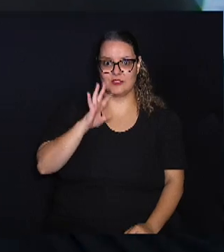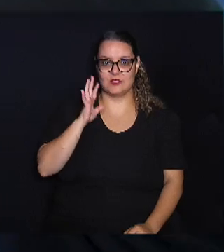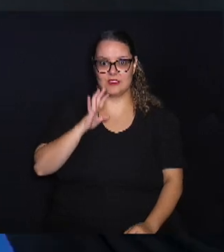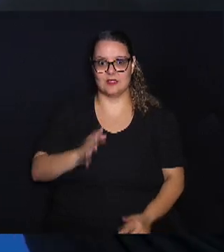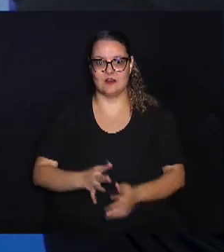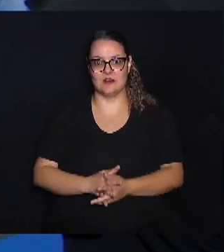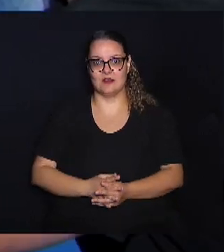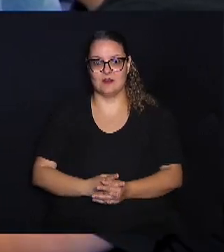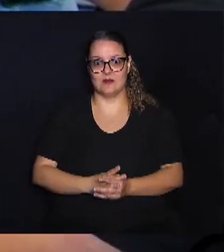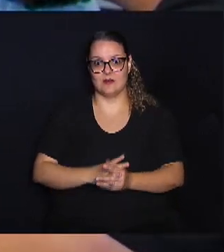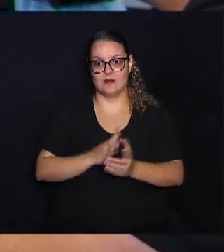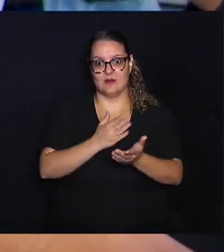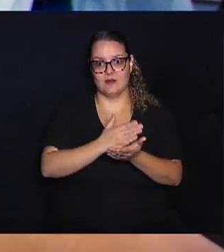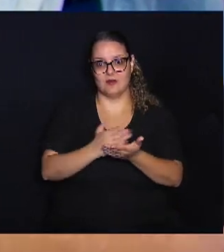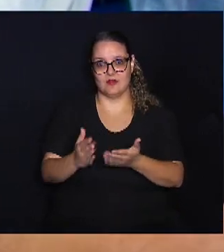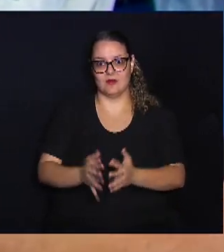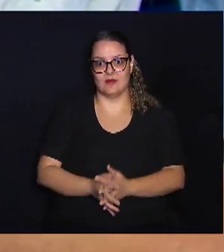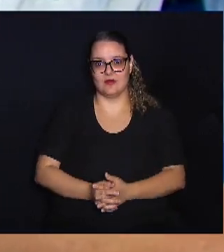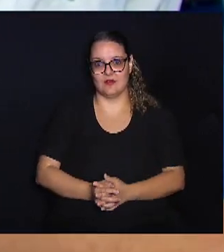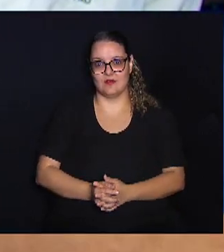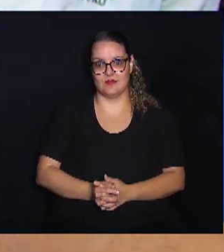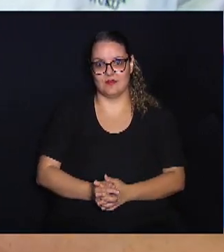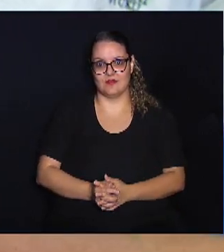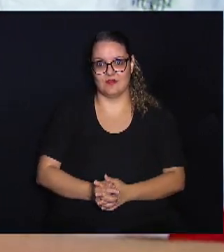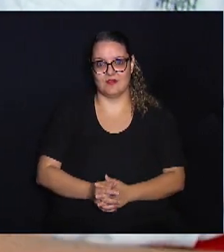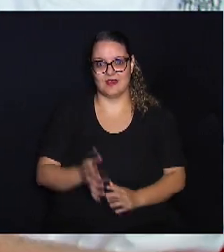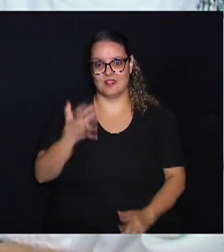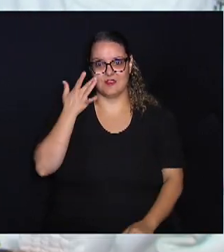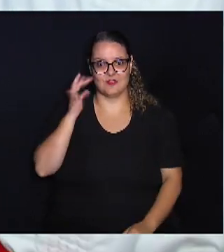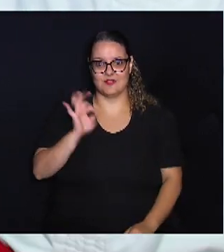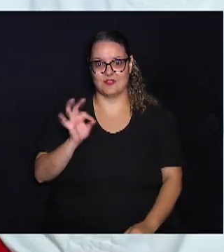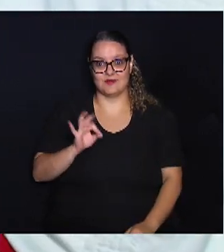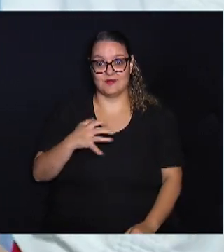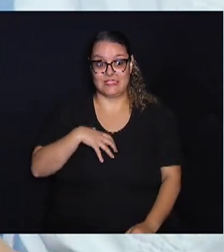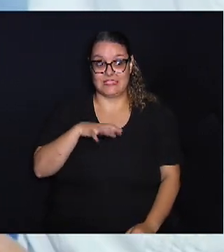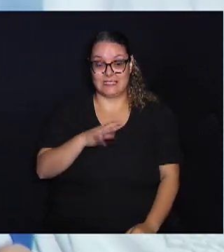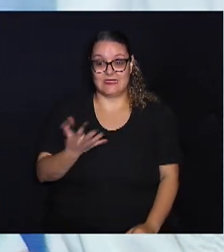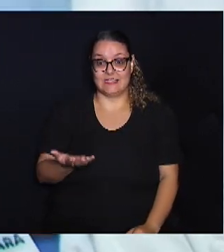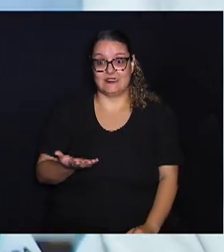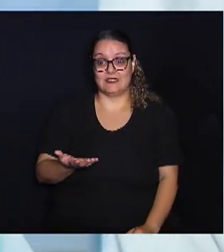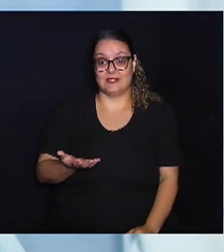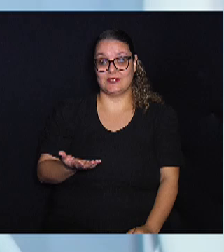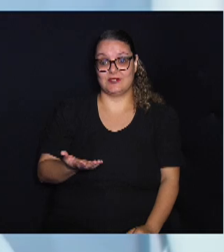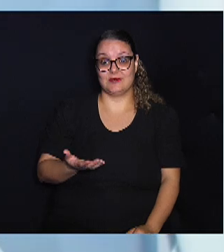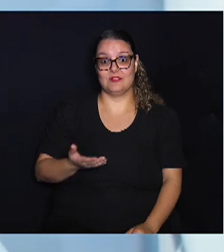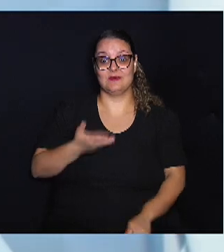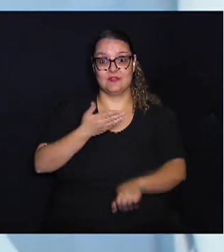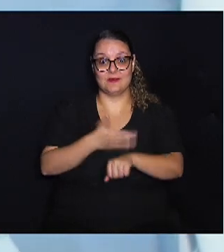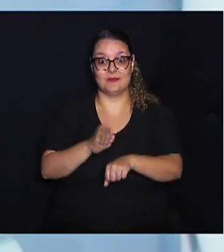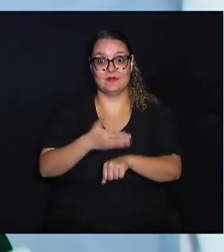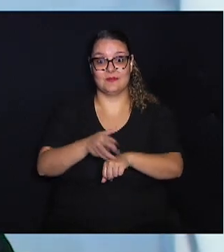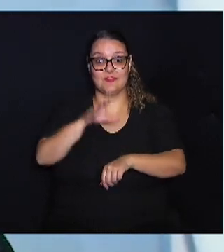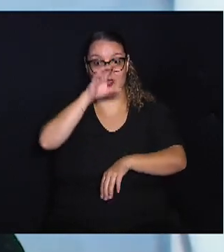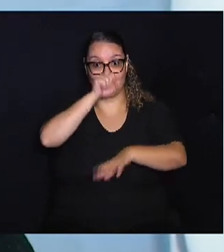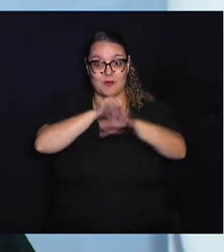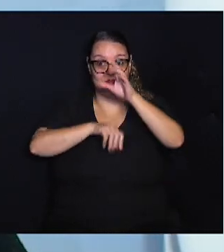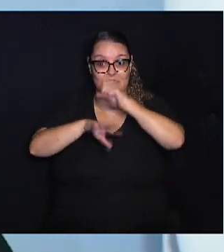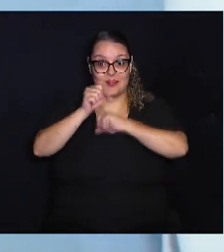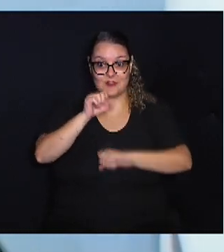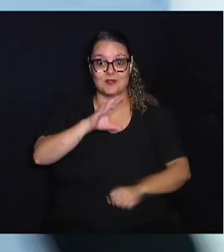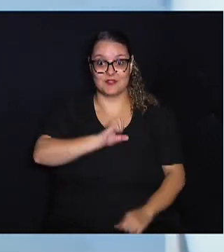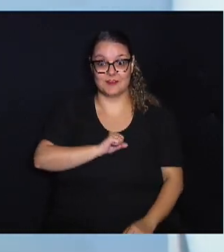No começo eu não sabia que seria assim. Aí eu fui treinando assim, eu gostei